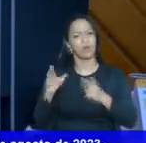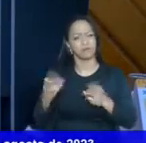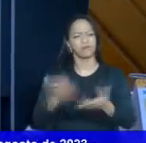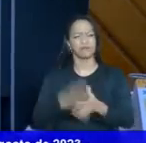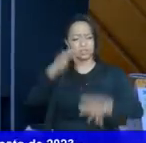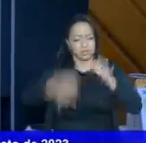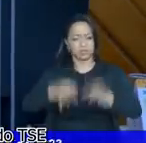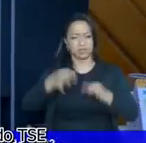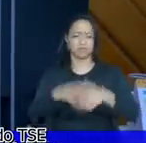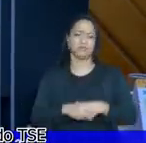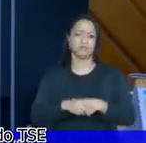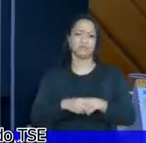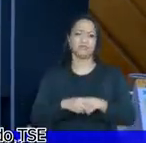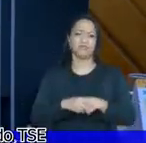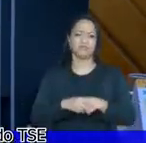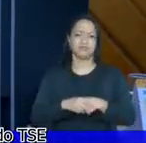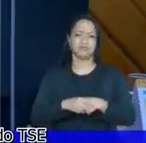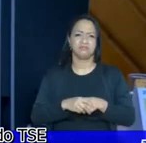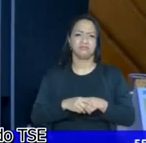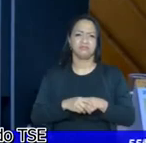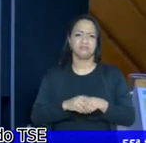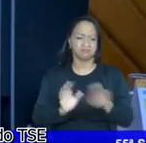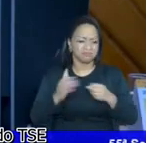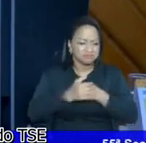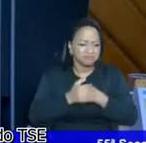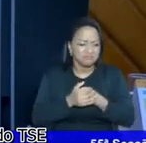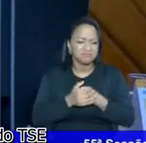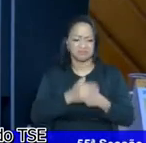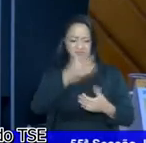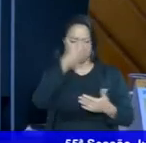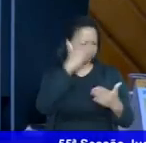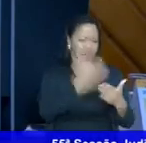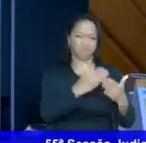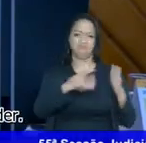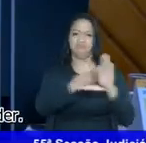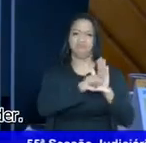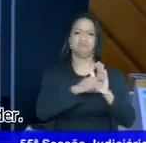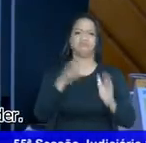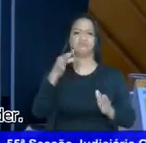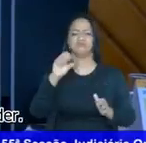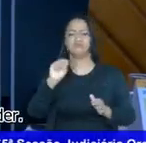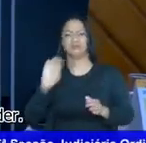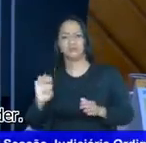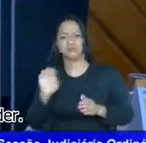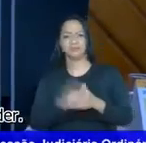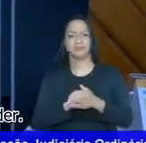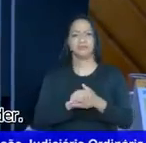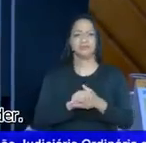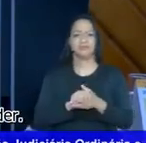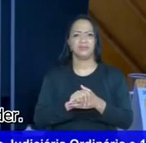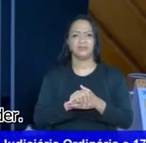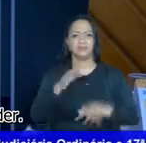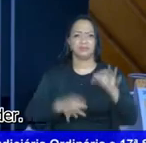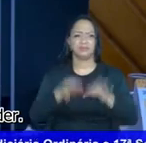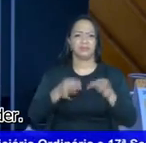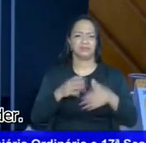né? Fugir do parâmetro já consolidado na jurisprudência do TSE constitui verdadeiro arbítrio judicial, no